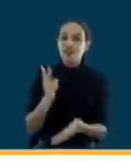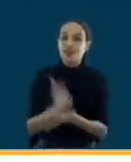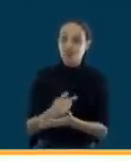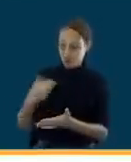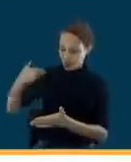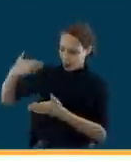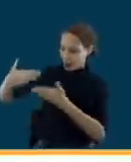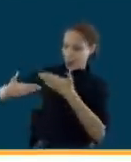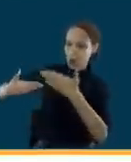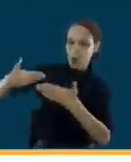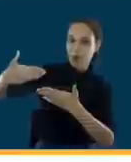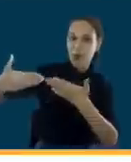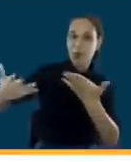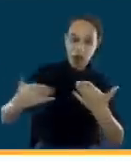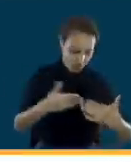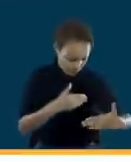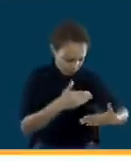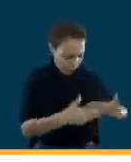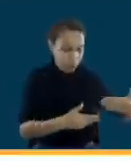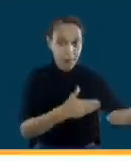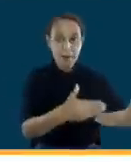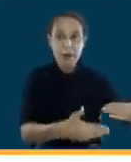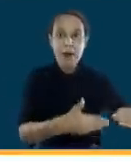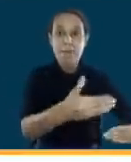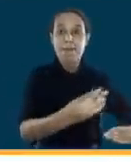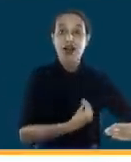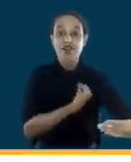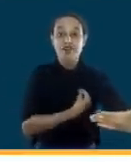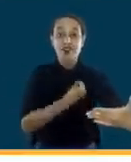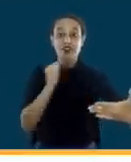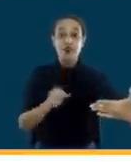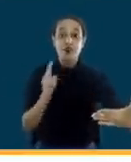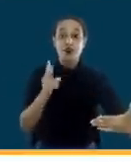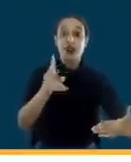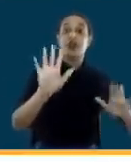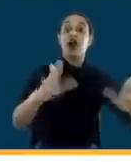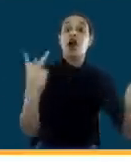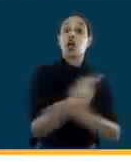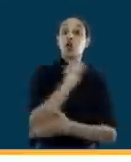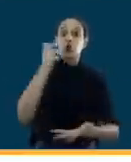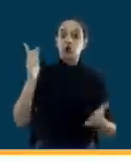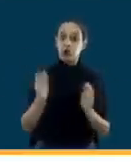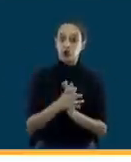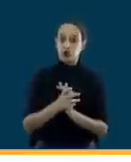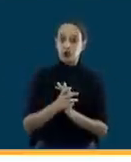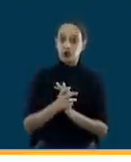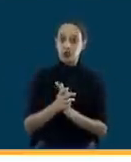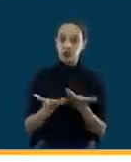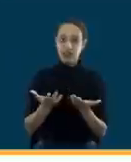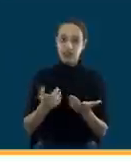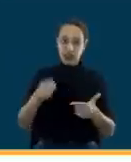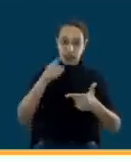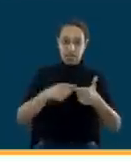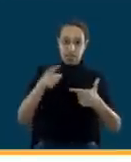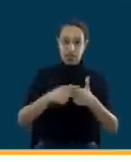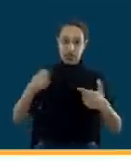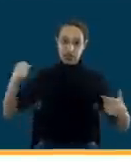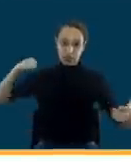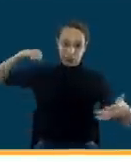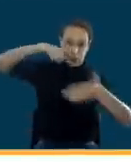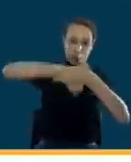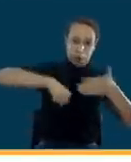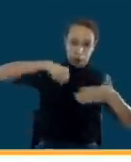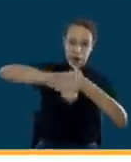que é sagrada para certas populações e que a motosserra passa, porque o progresso vem trazendo